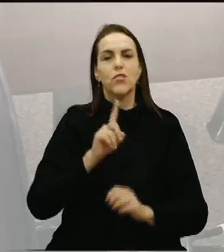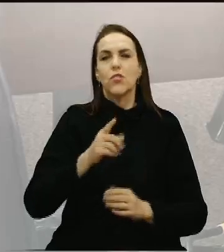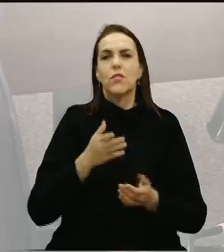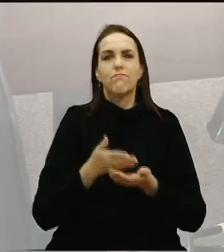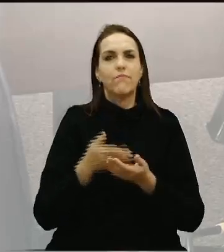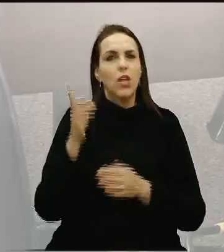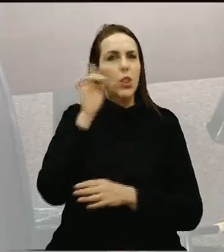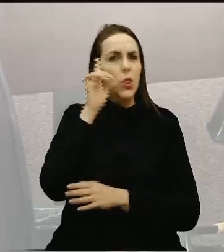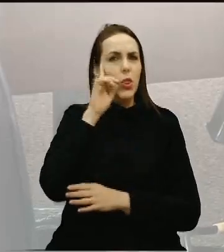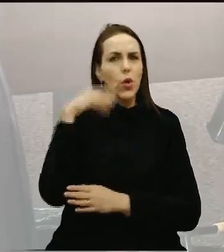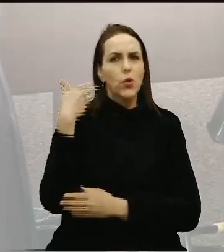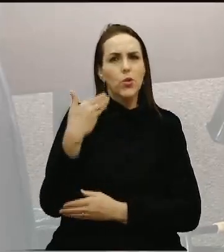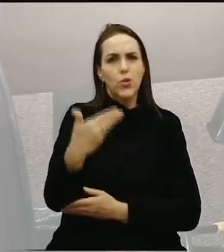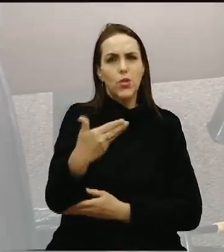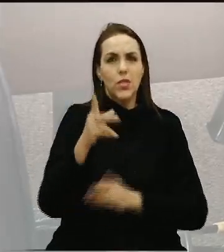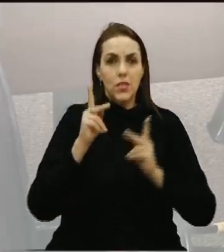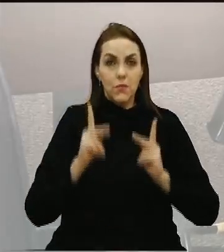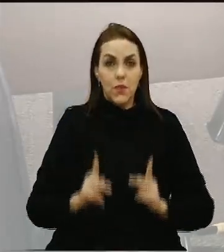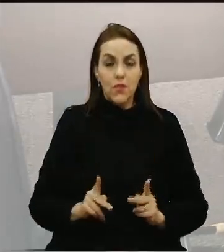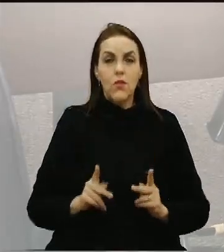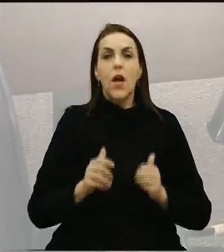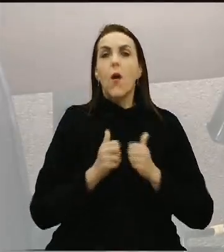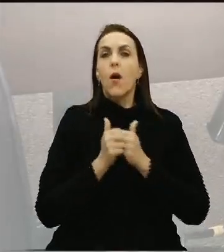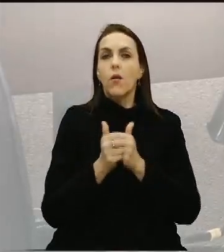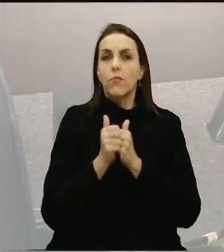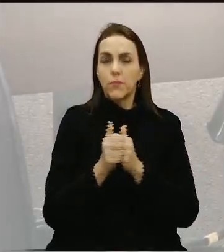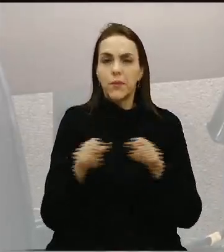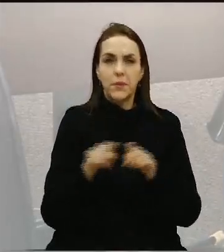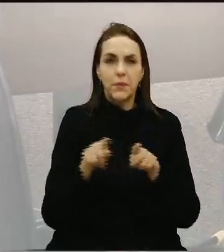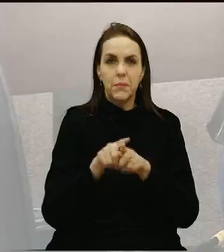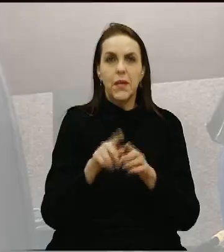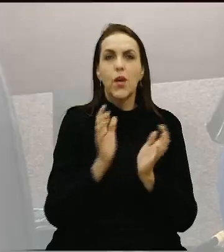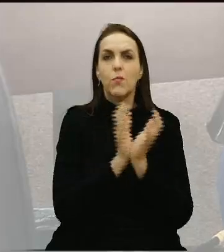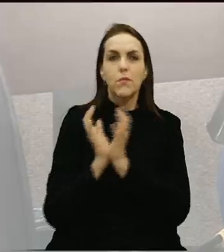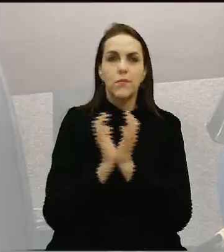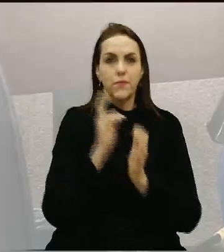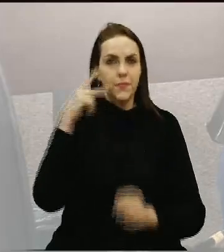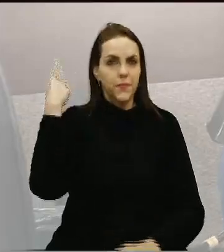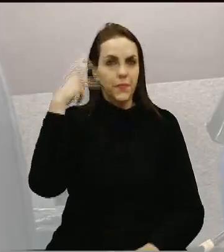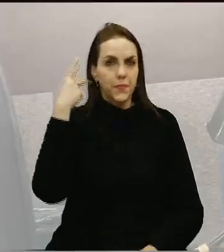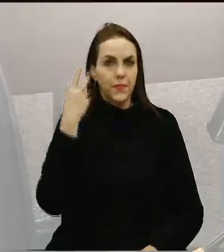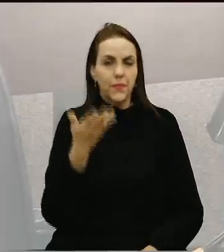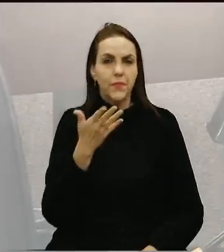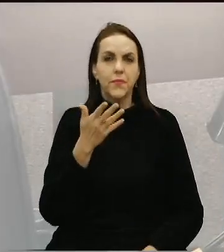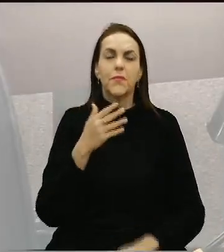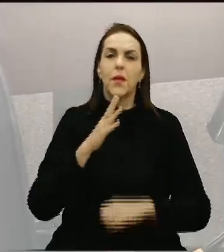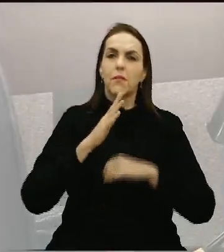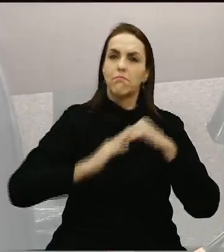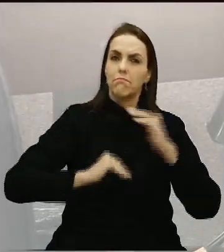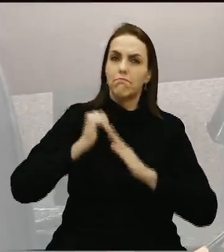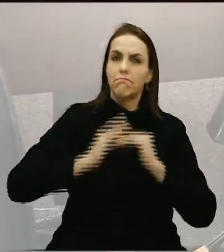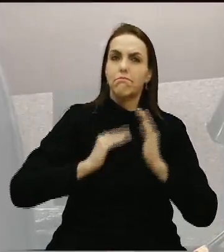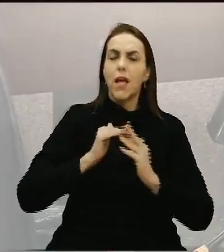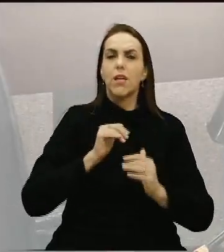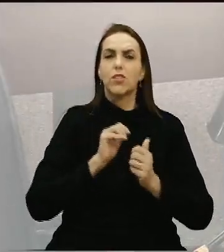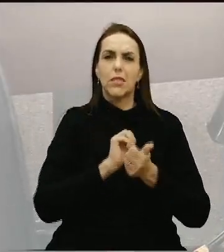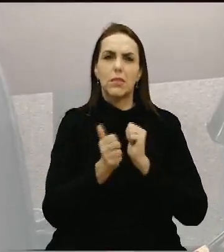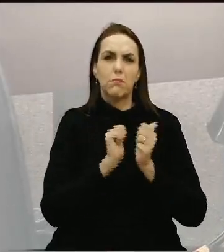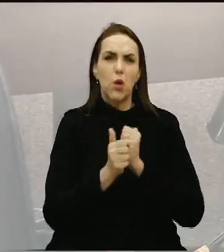aqui eu acompanho alguns colegas vereadores que também praticam esse esporte, principalmente essa corrida de rua, ela